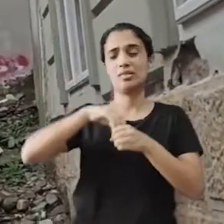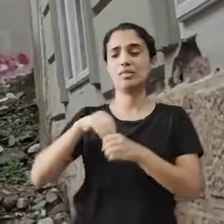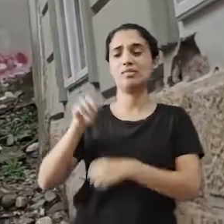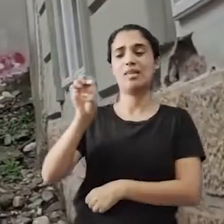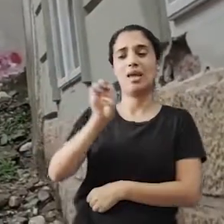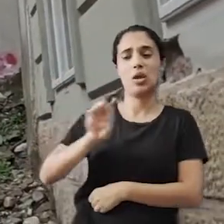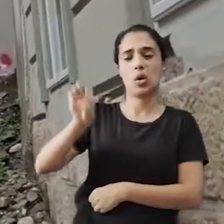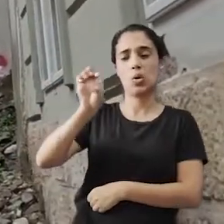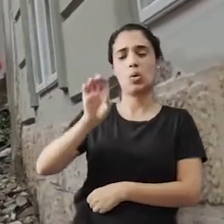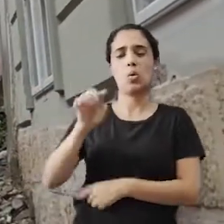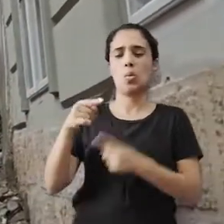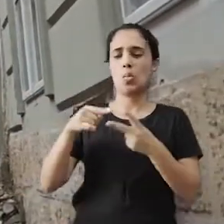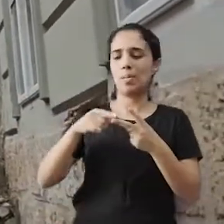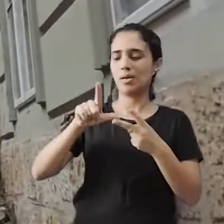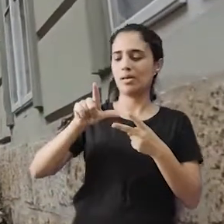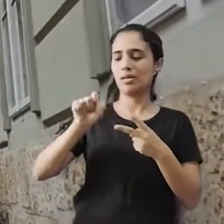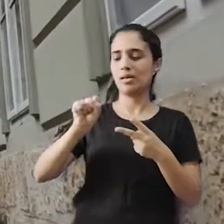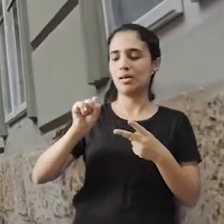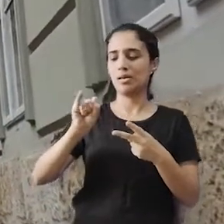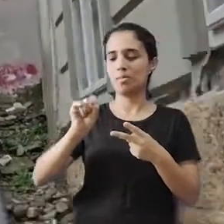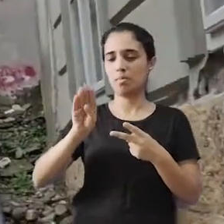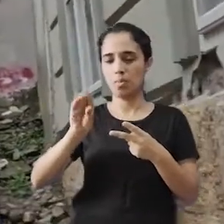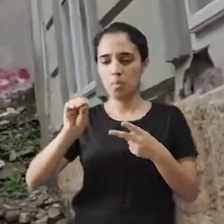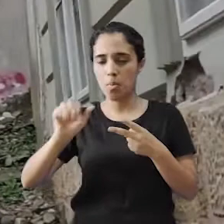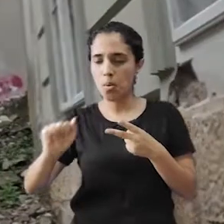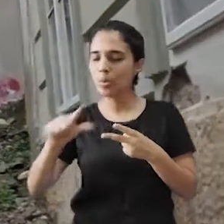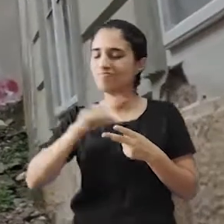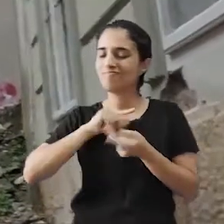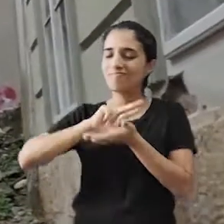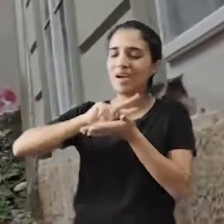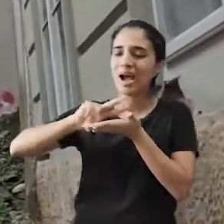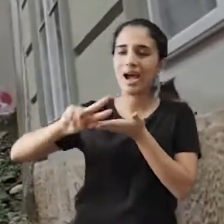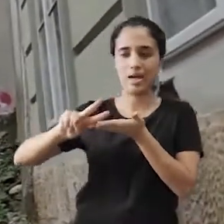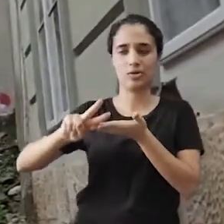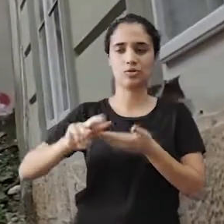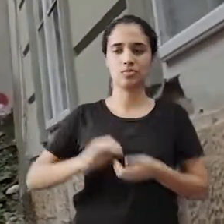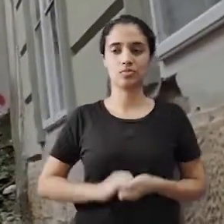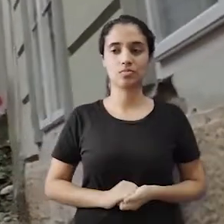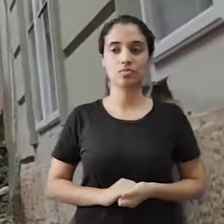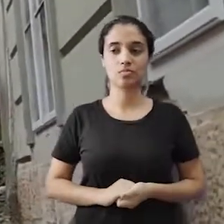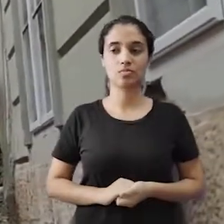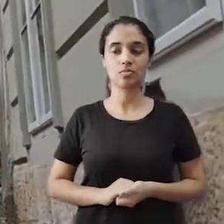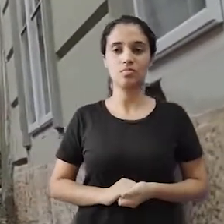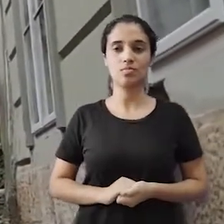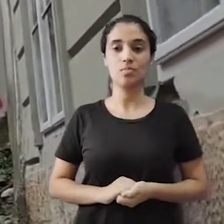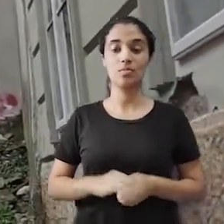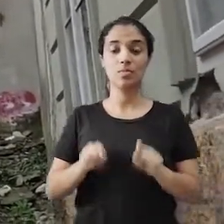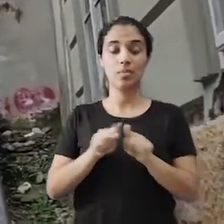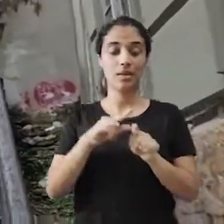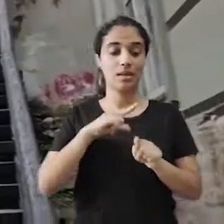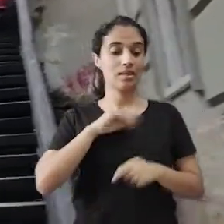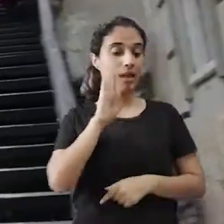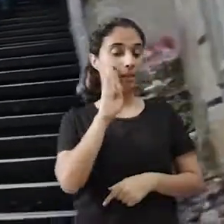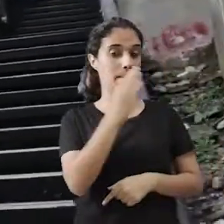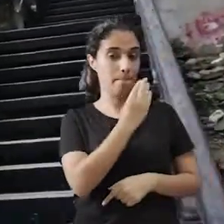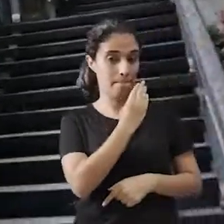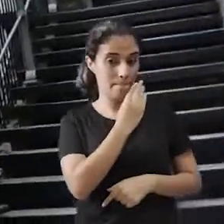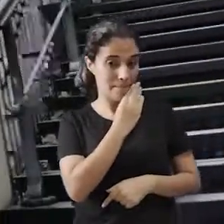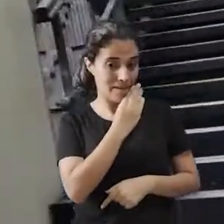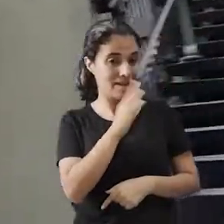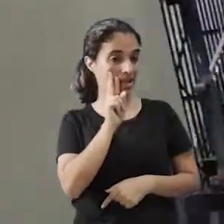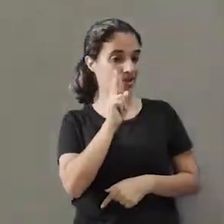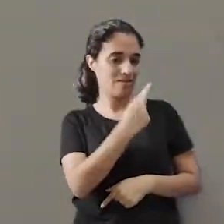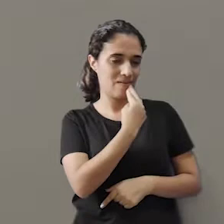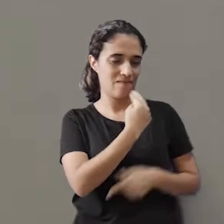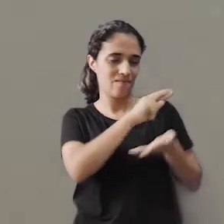Lisboa, tantos outros locais você encontra. Do outro lado da cidade, você vai encontrar um monte de bares e restaurantes lá.